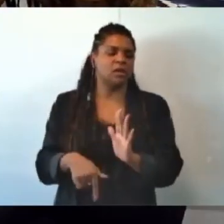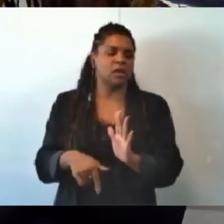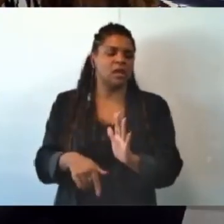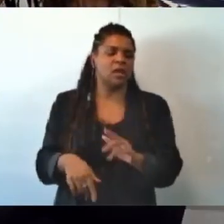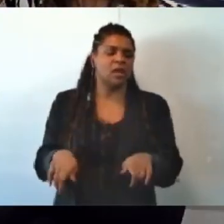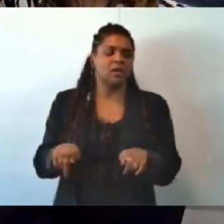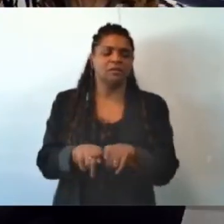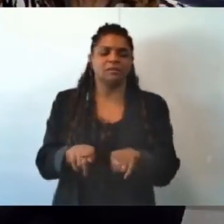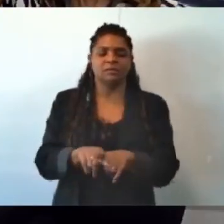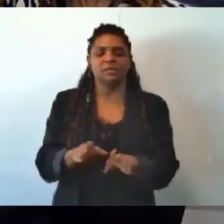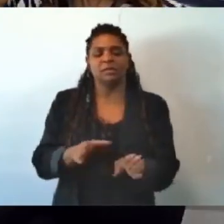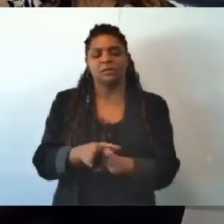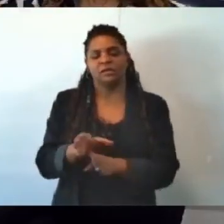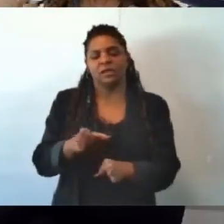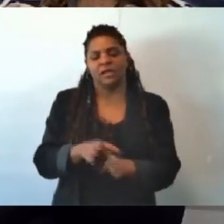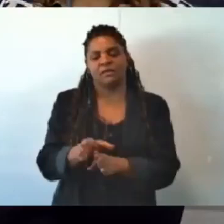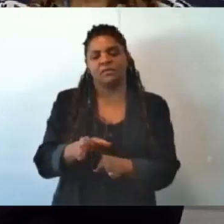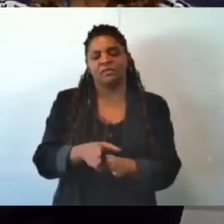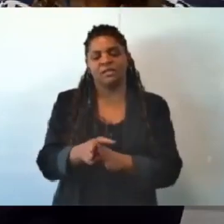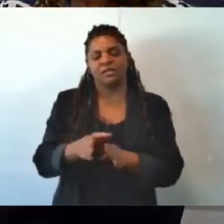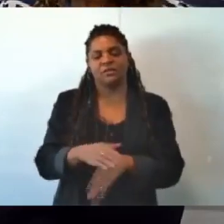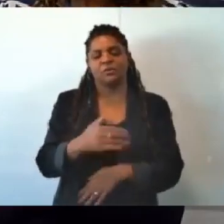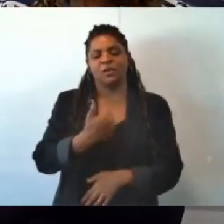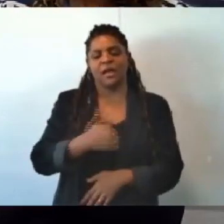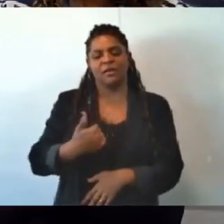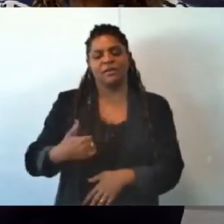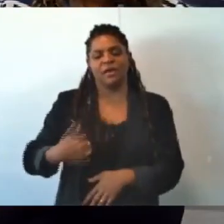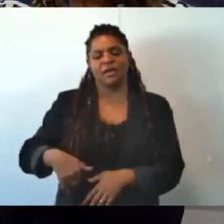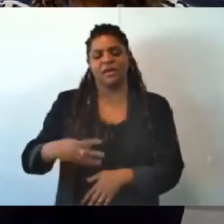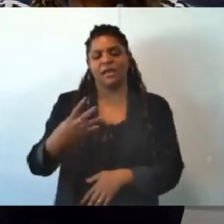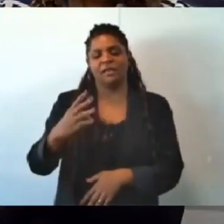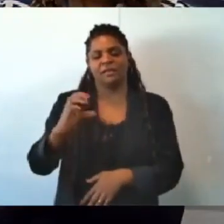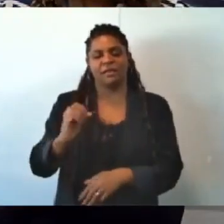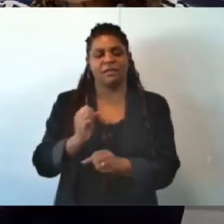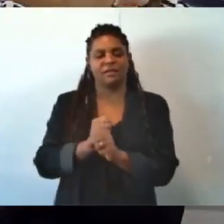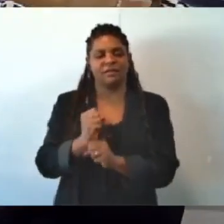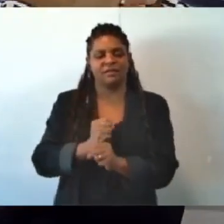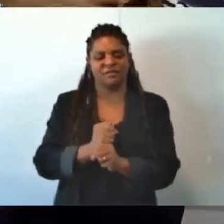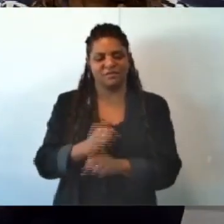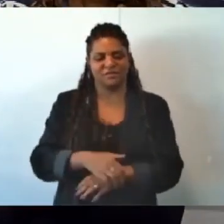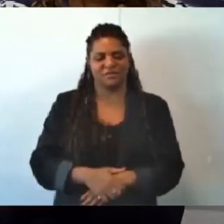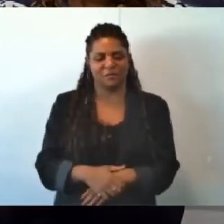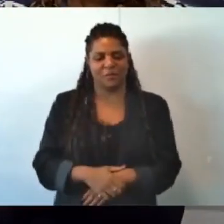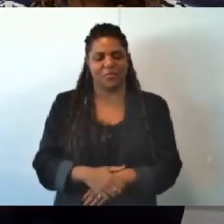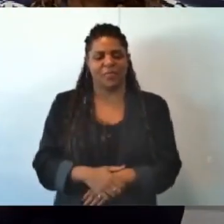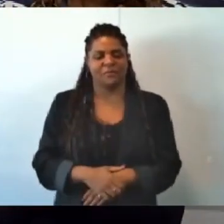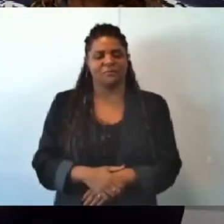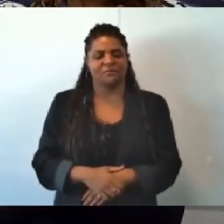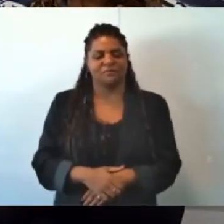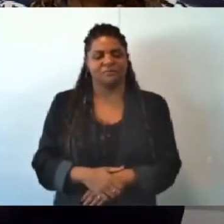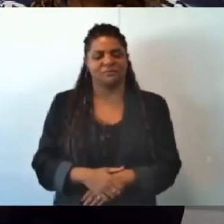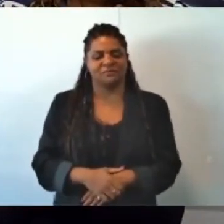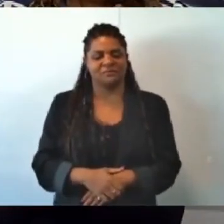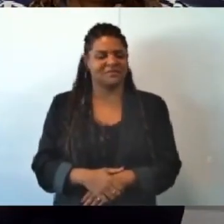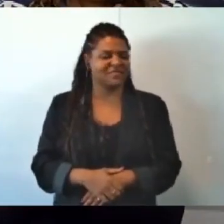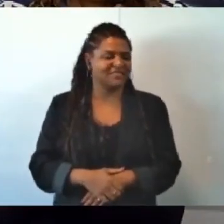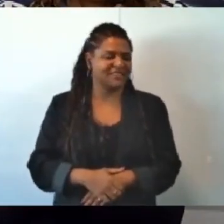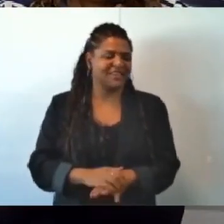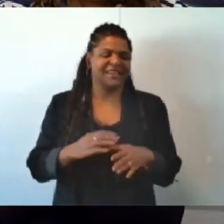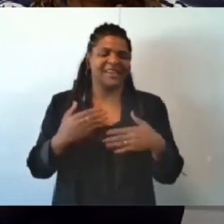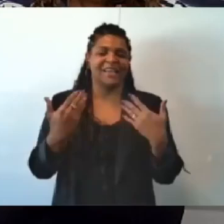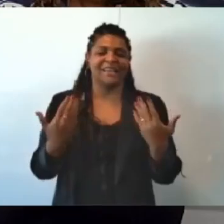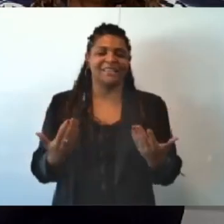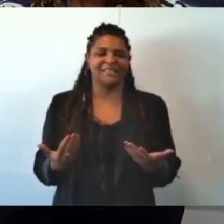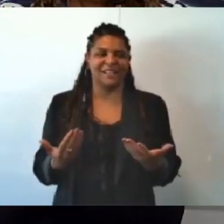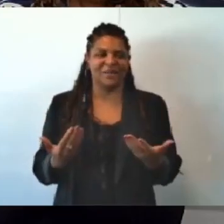anos. O dia que fizer bobagem, eu meti o pau, toda hora. Então, é o seguinte, eu não